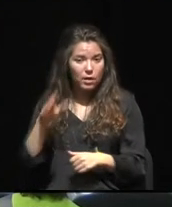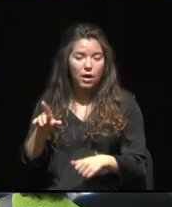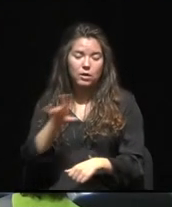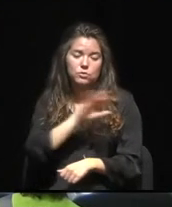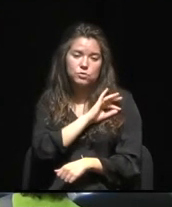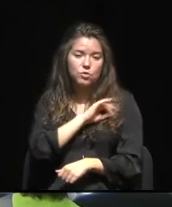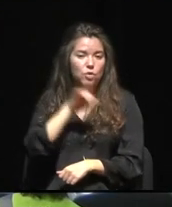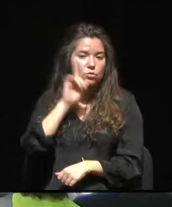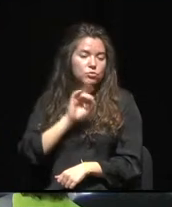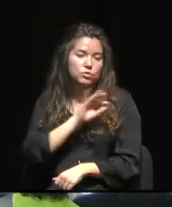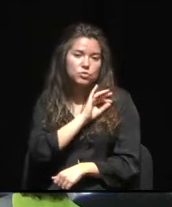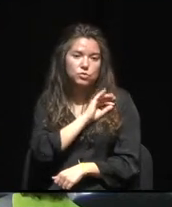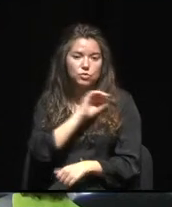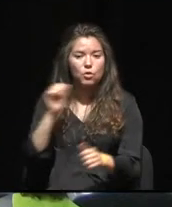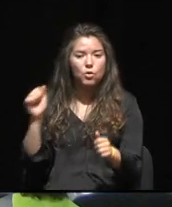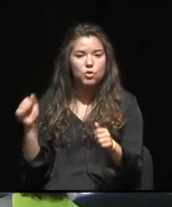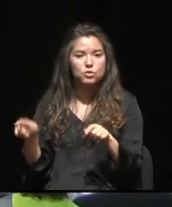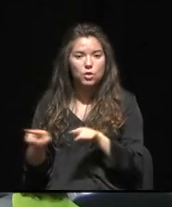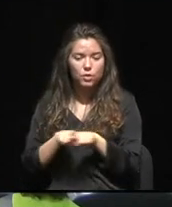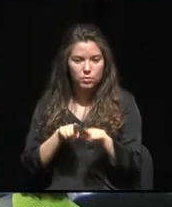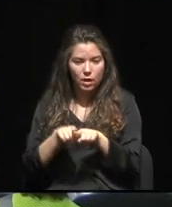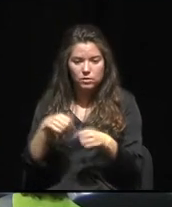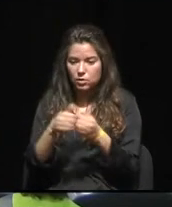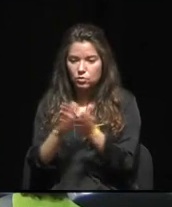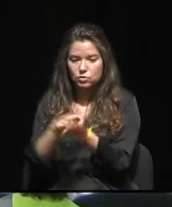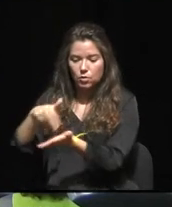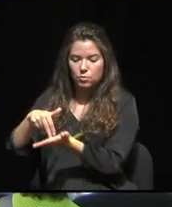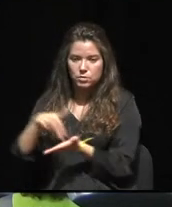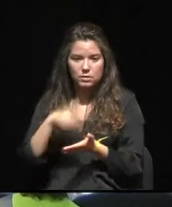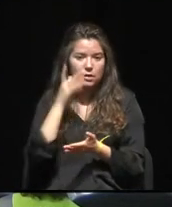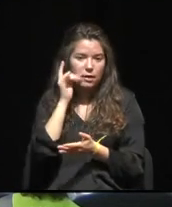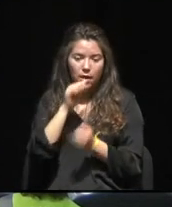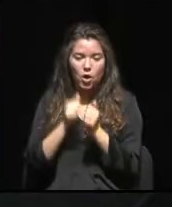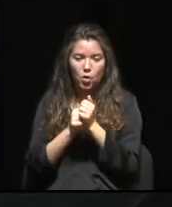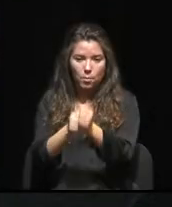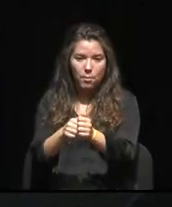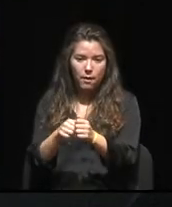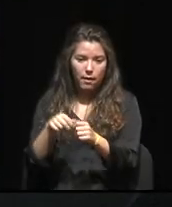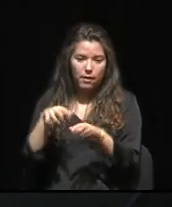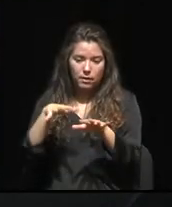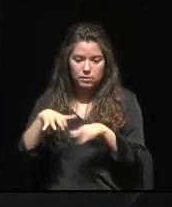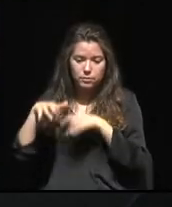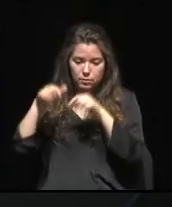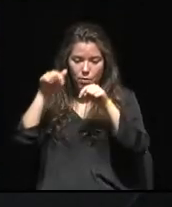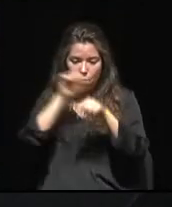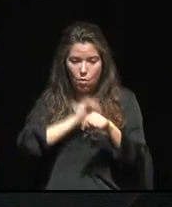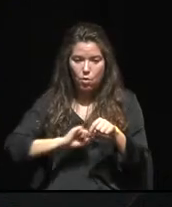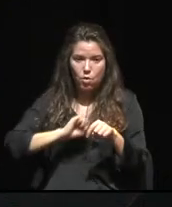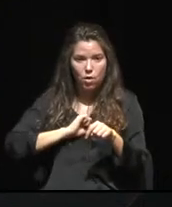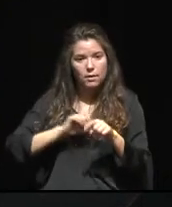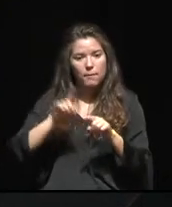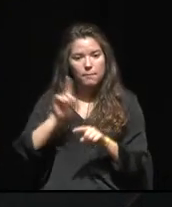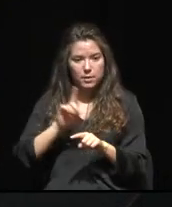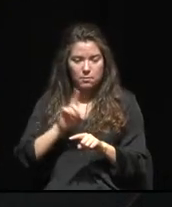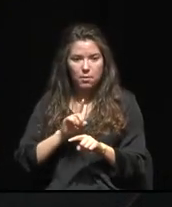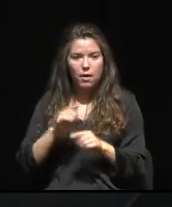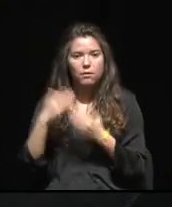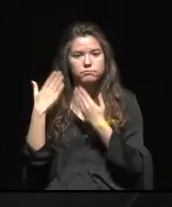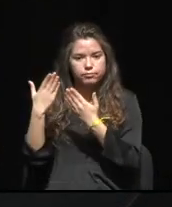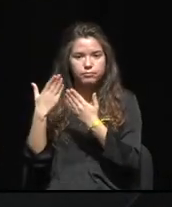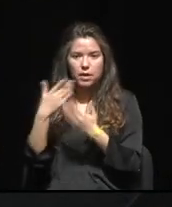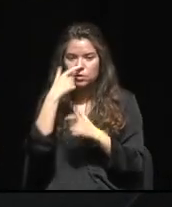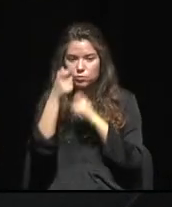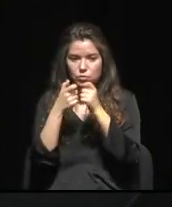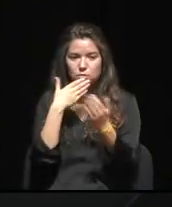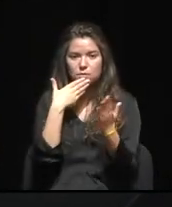deputados e todos aqueles que aqui hoje estão presentes e também que acompanham a nossa sessão neste âmbito gostaria em primeiro lugar de uma saudação a